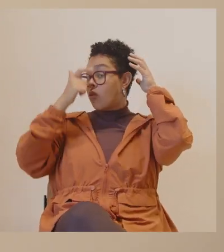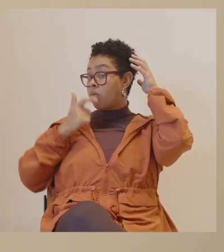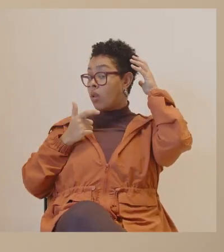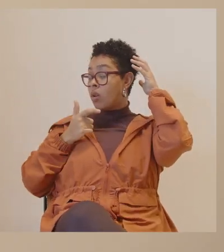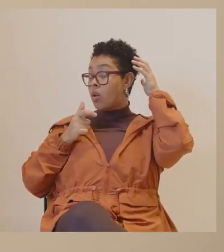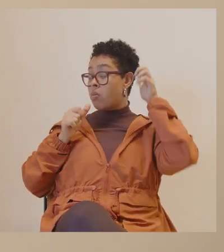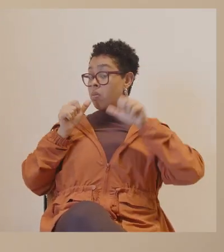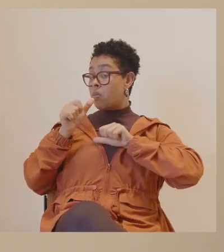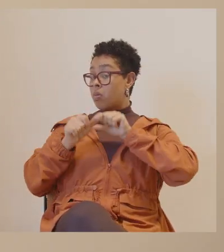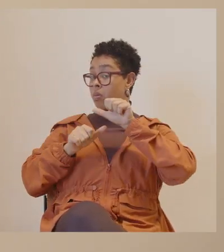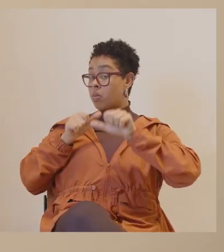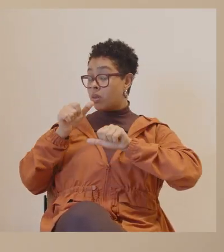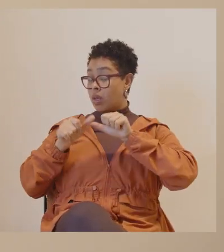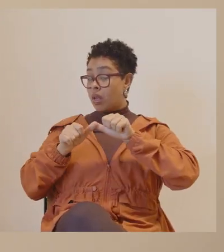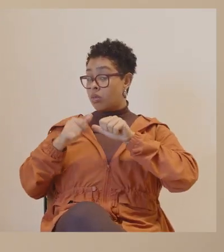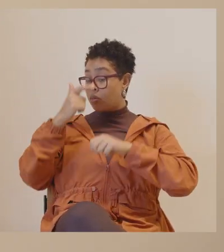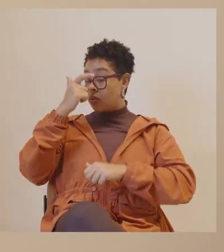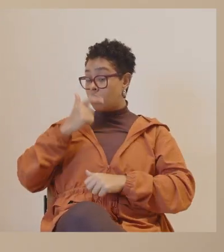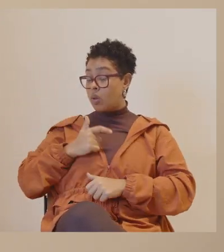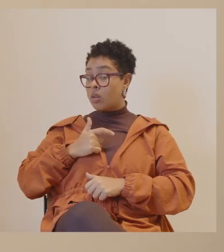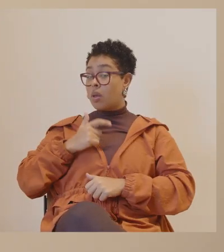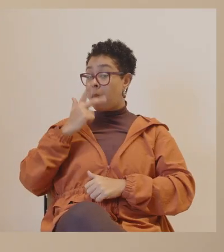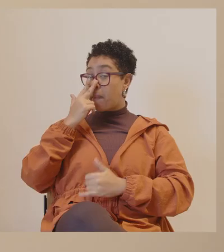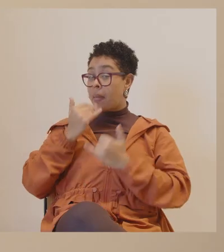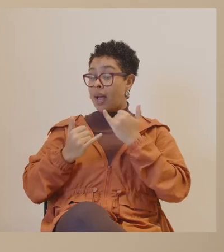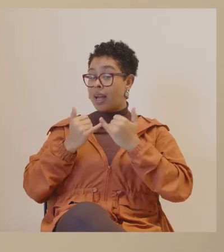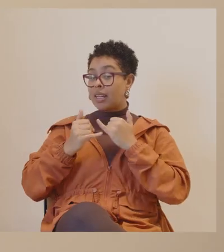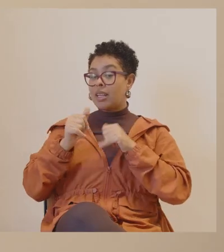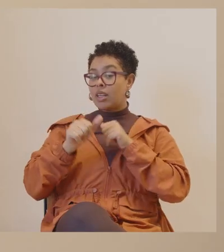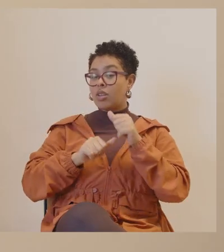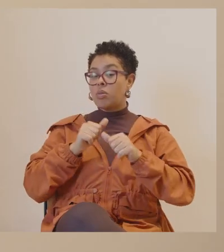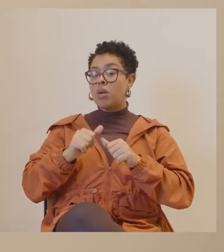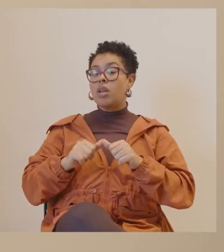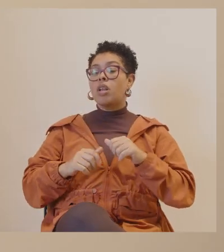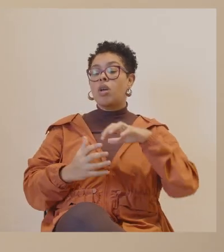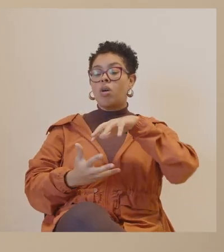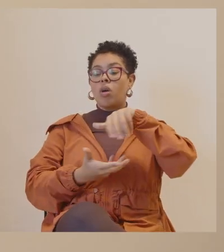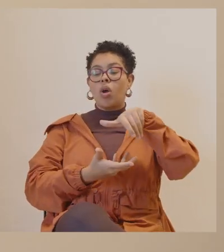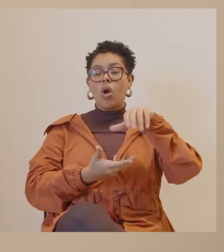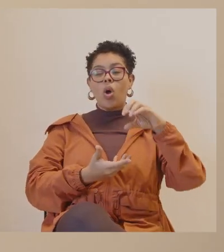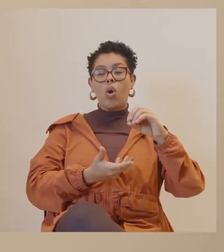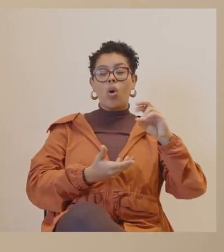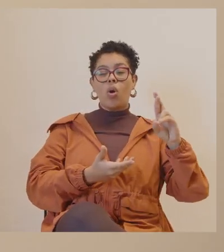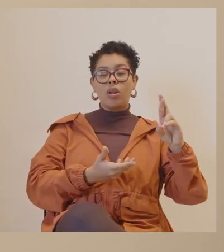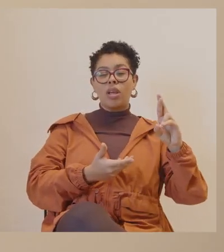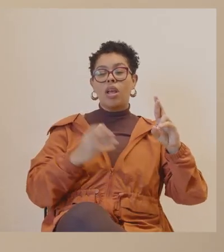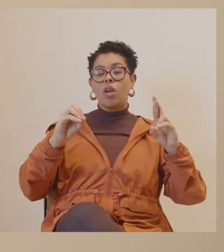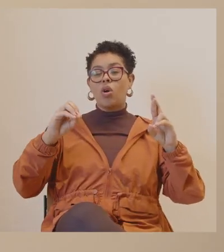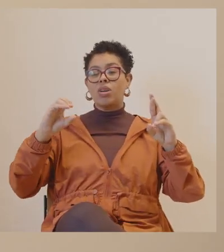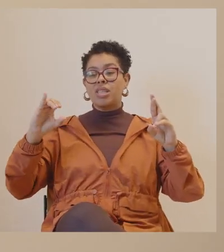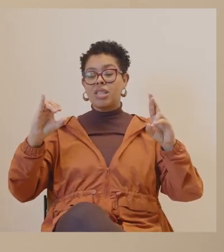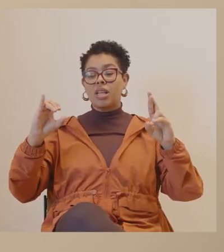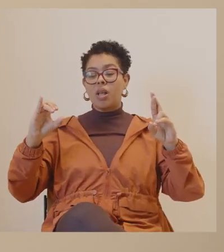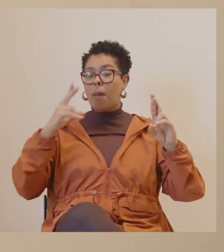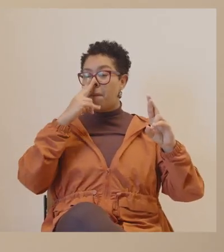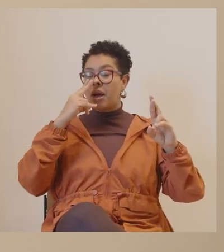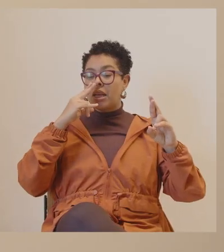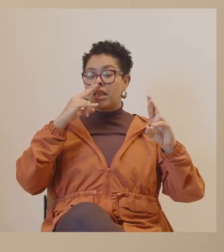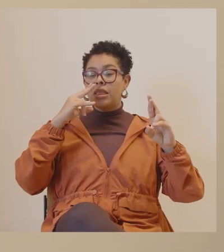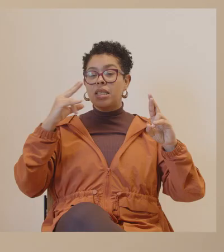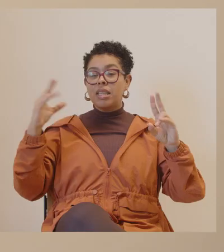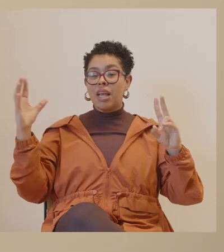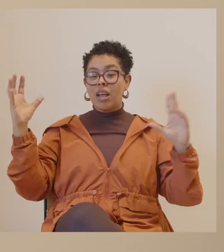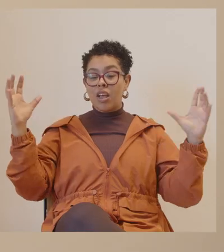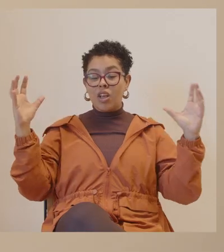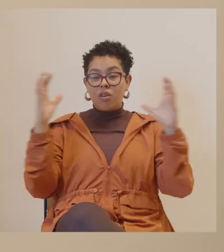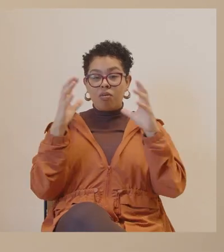assim. É uma sobreposição desse encontro entre o Ocidente e o Extremo Oriente. né, digamos assim, para ele. E é enorme essa figura, né?